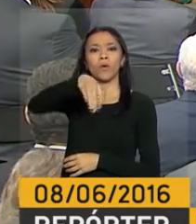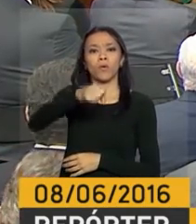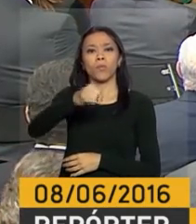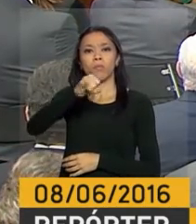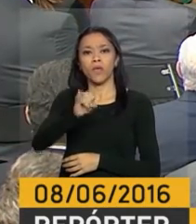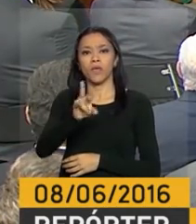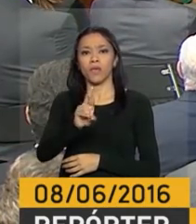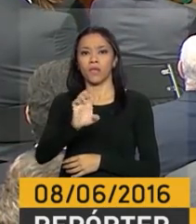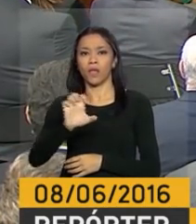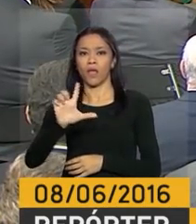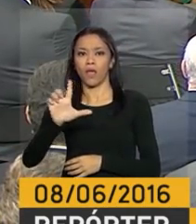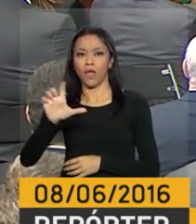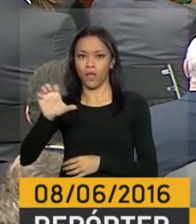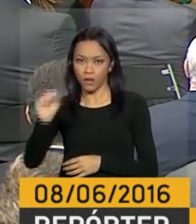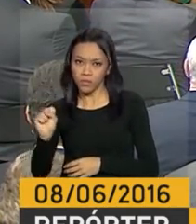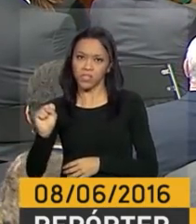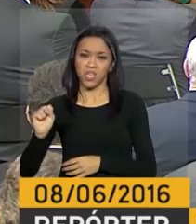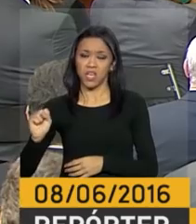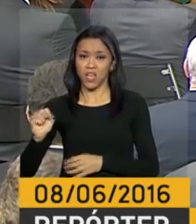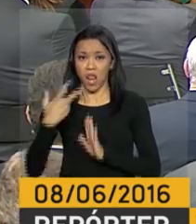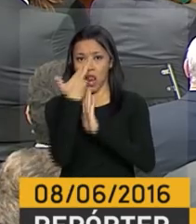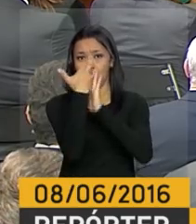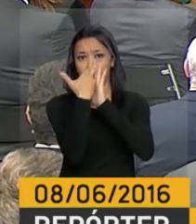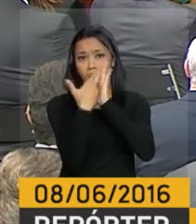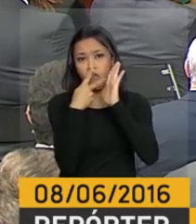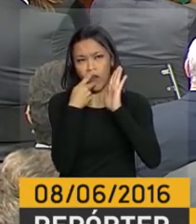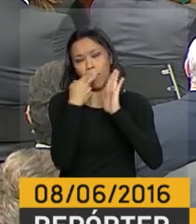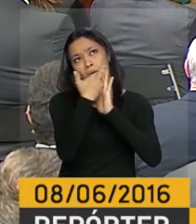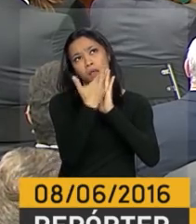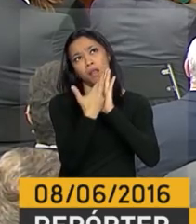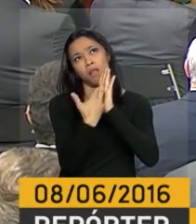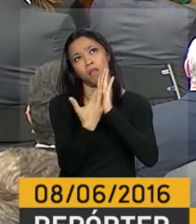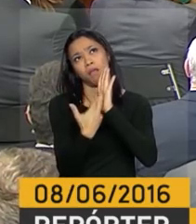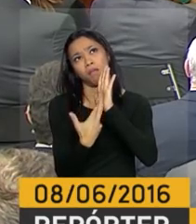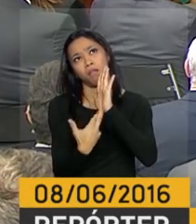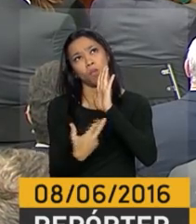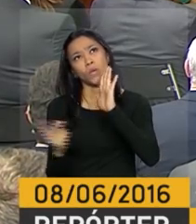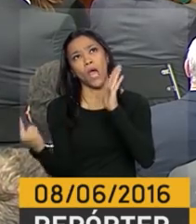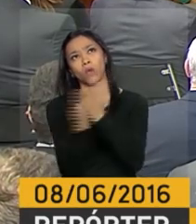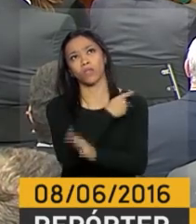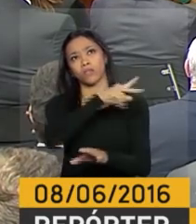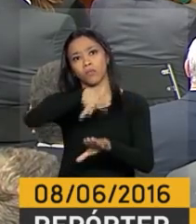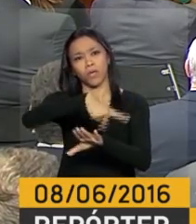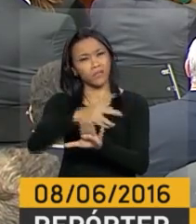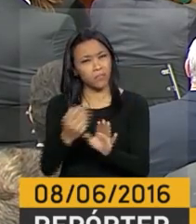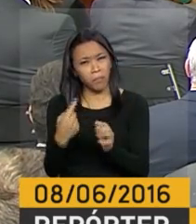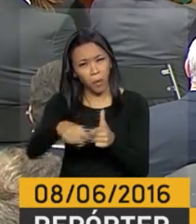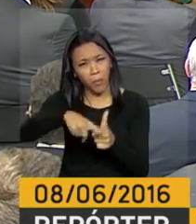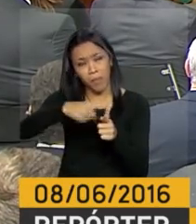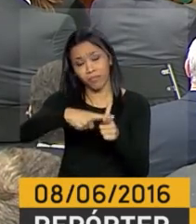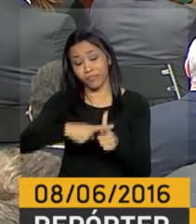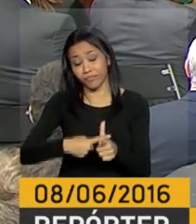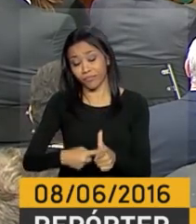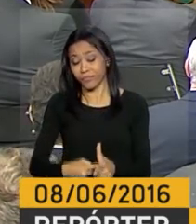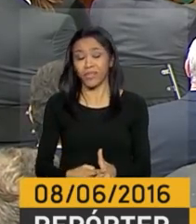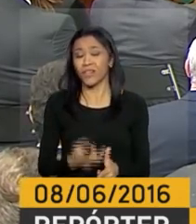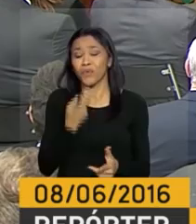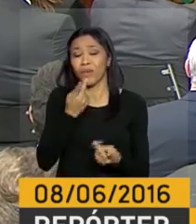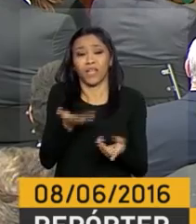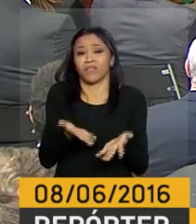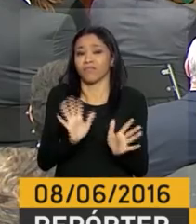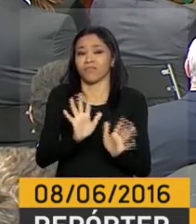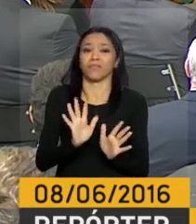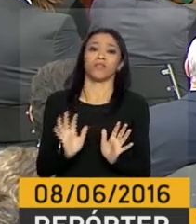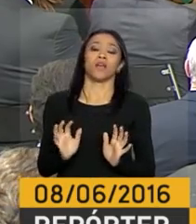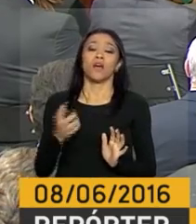fazer aqui nenhum relatório da situação em que encontramos o país mas é preciso que todos saibam que nós não estamos